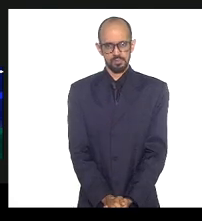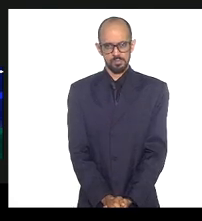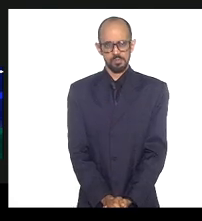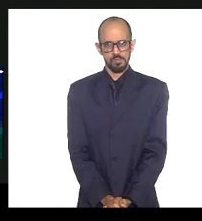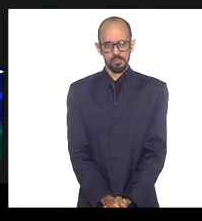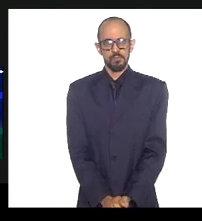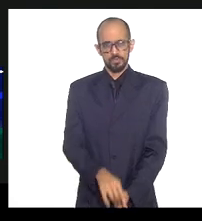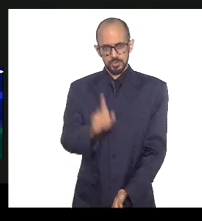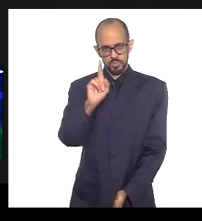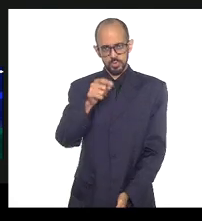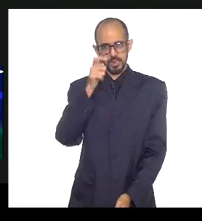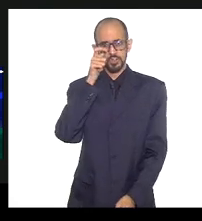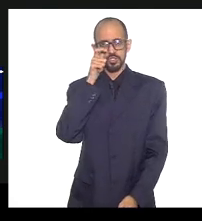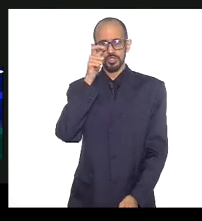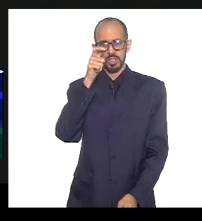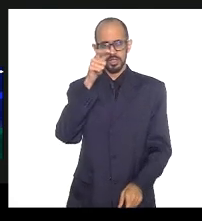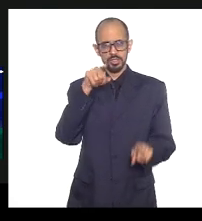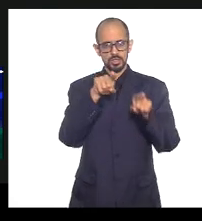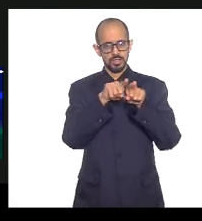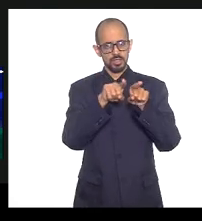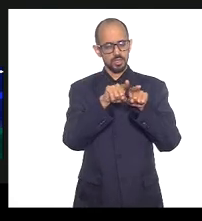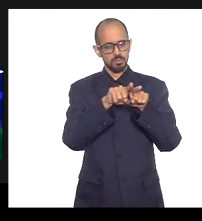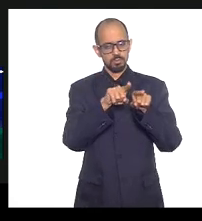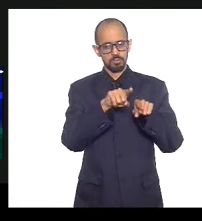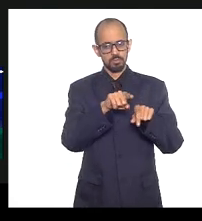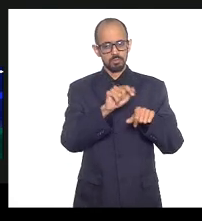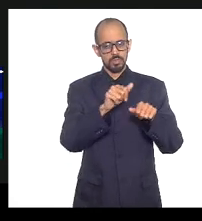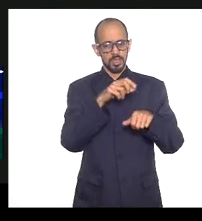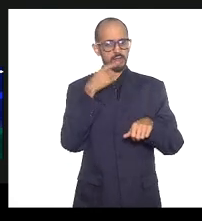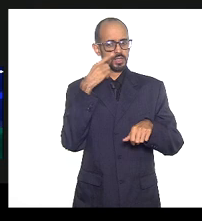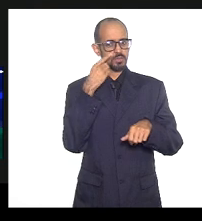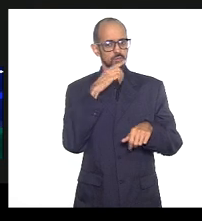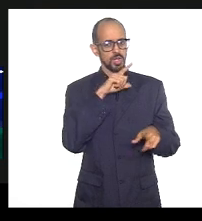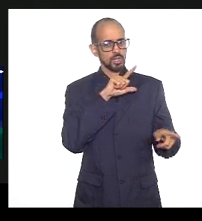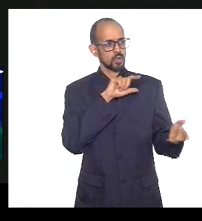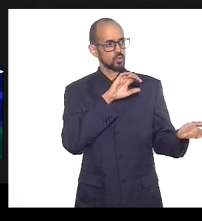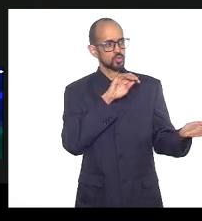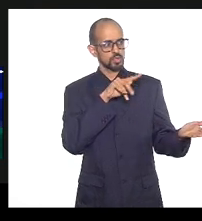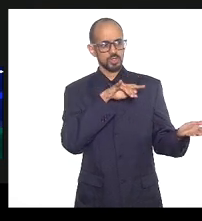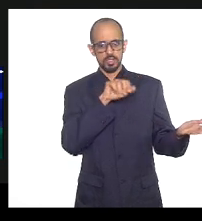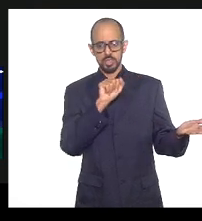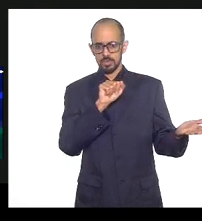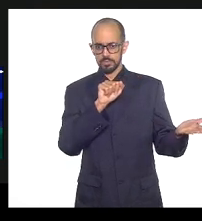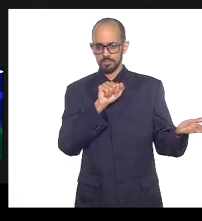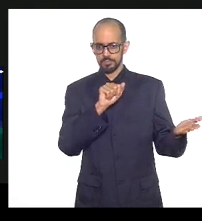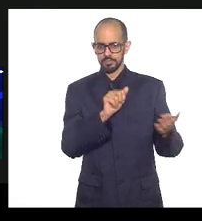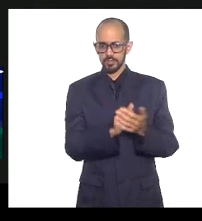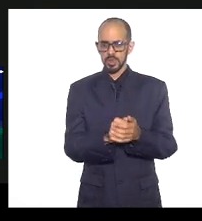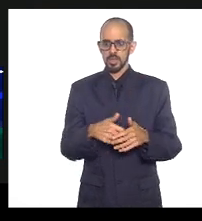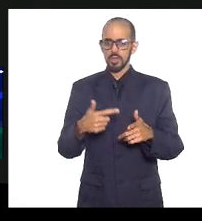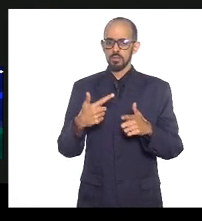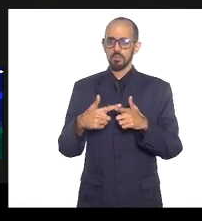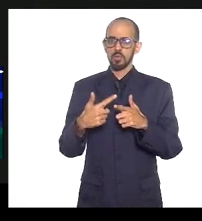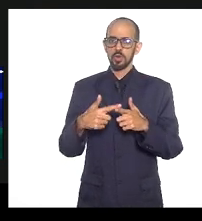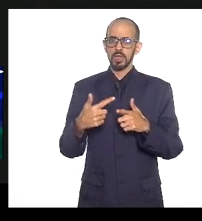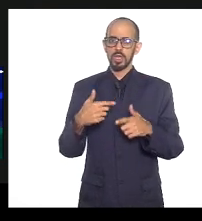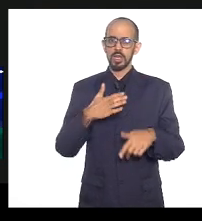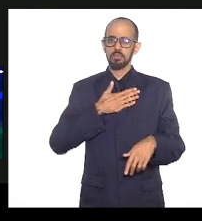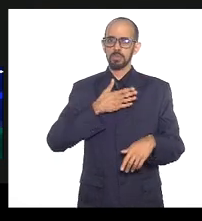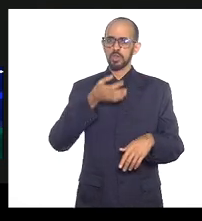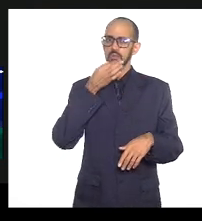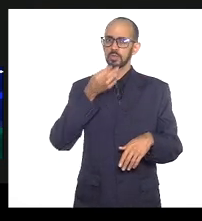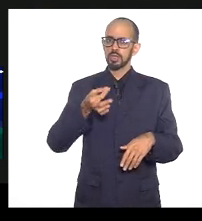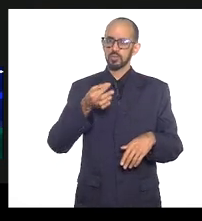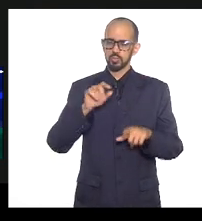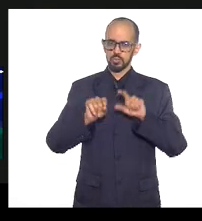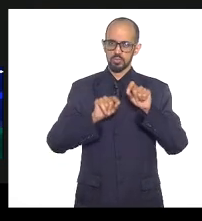interessa a nobre deputada Lucinha porque eu acho que